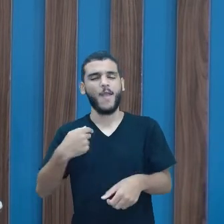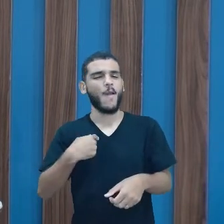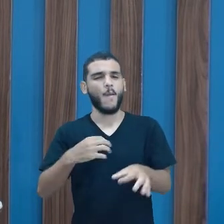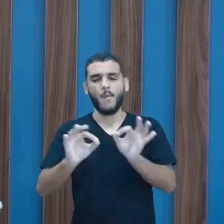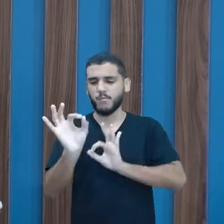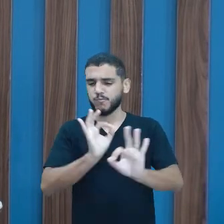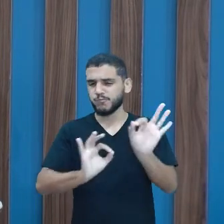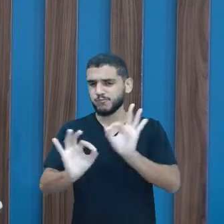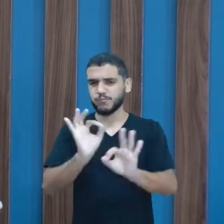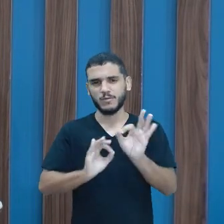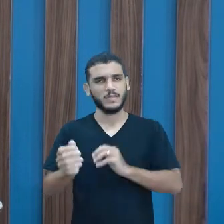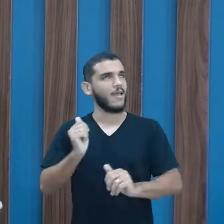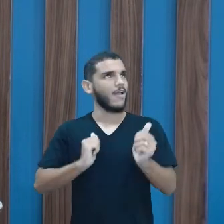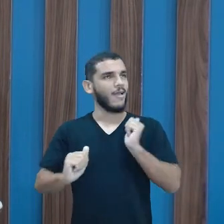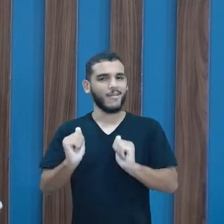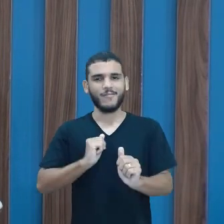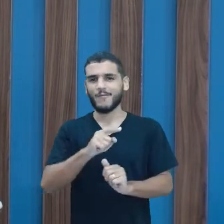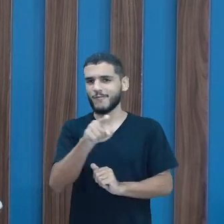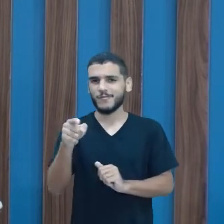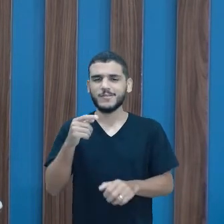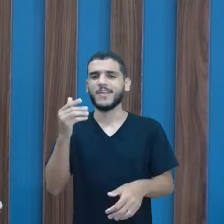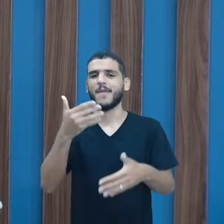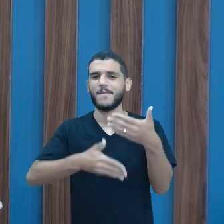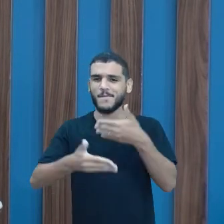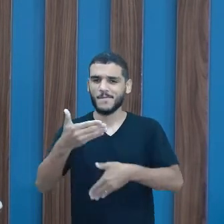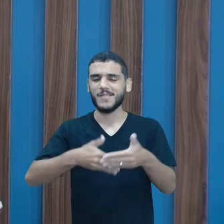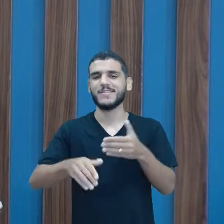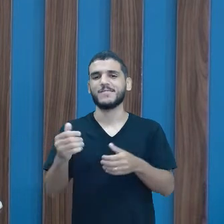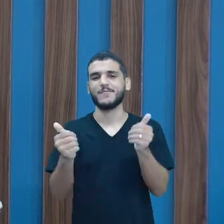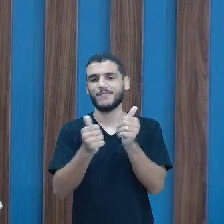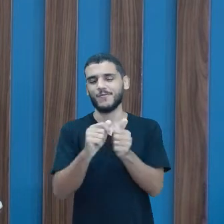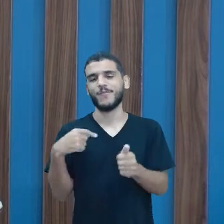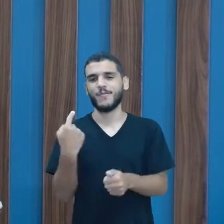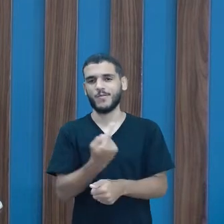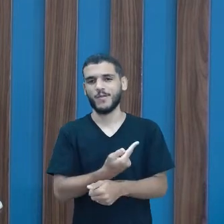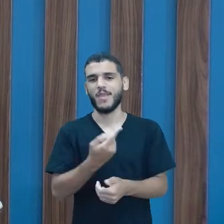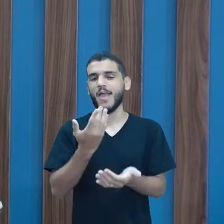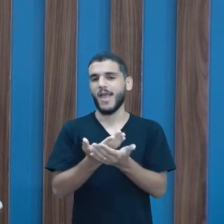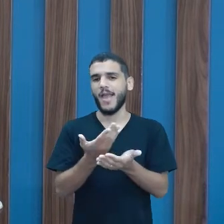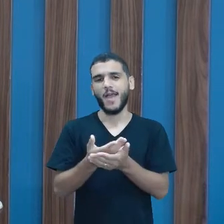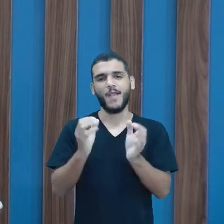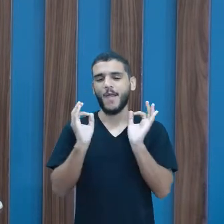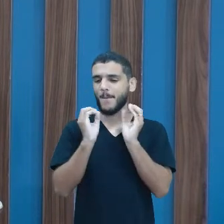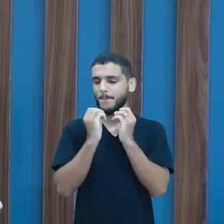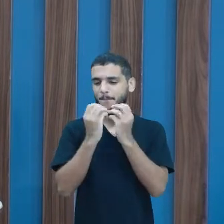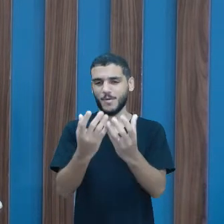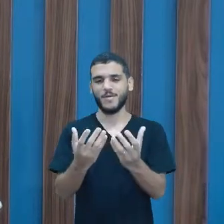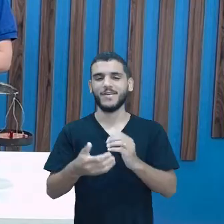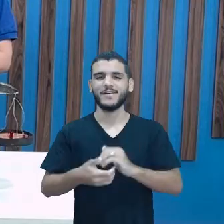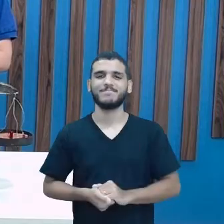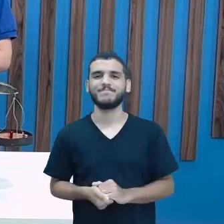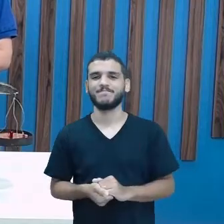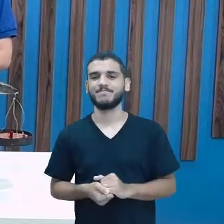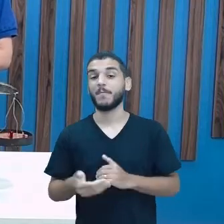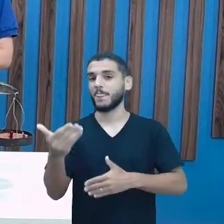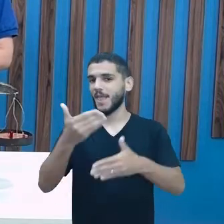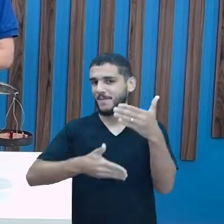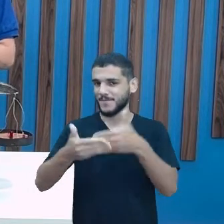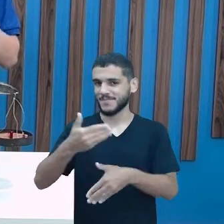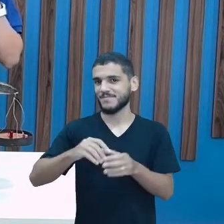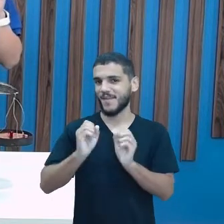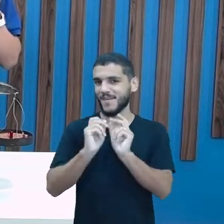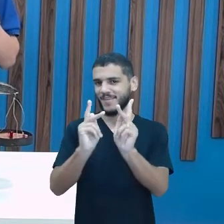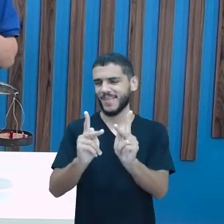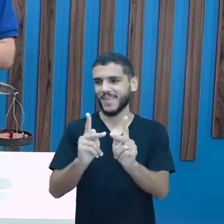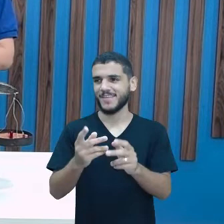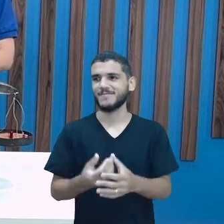né, ansiosa para que vocês participem aqui com a gente. Então, vamos lá que a aula está demais hoje. Vamos participar e eu